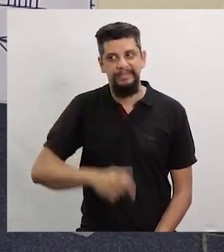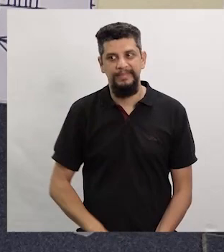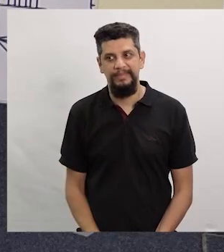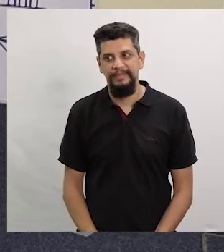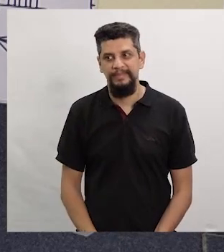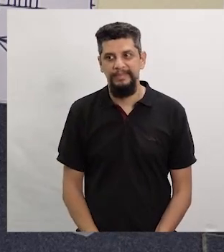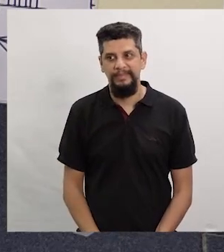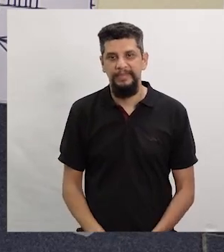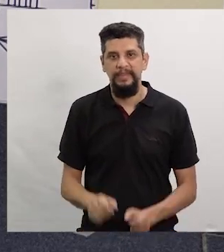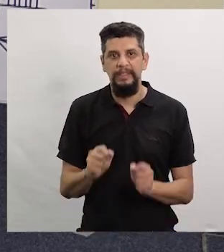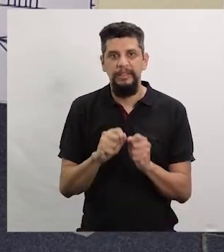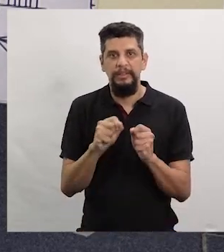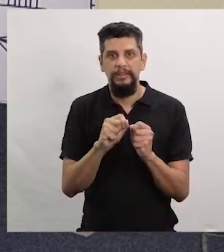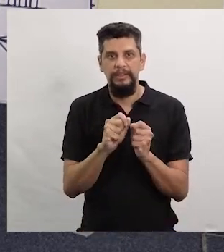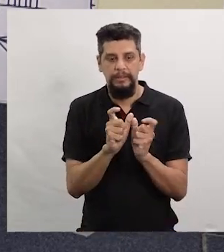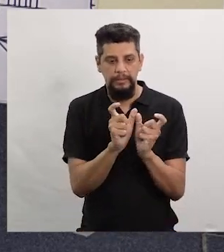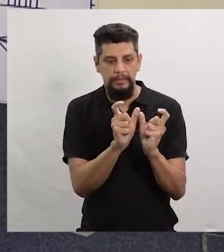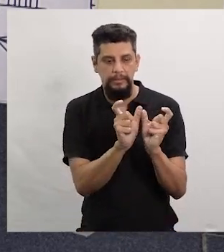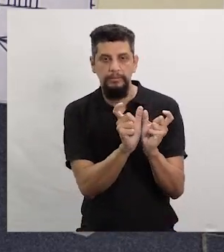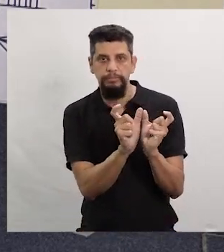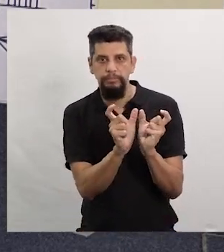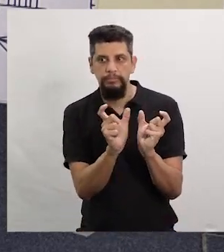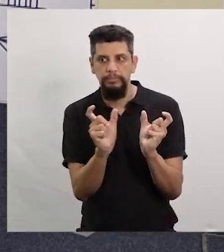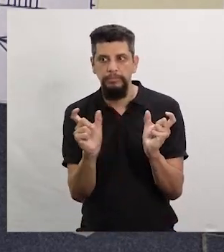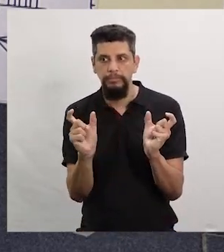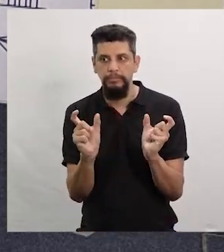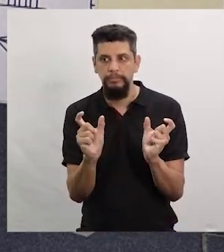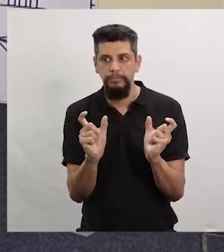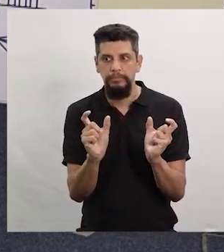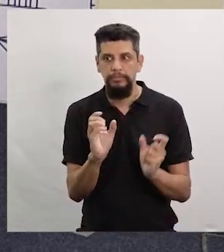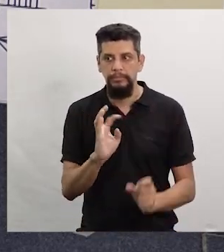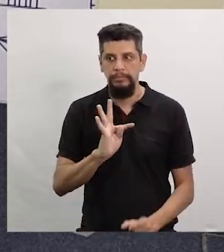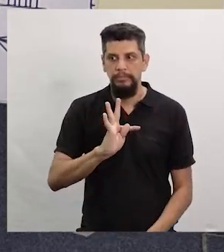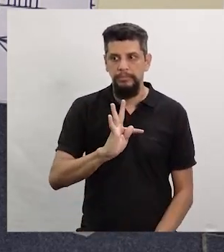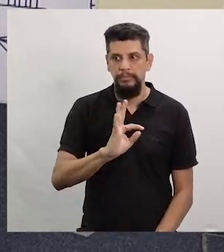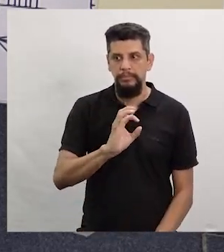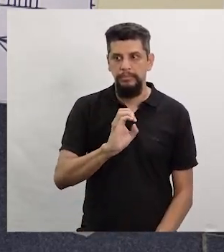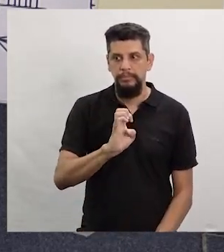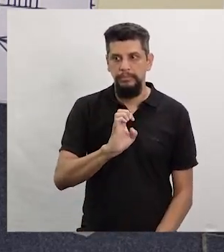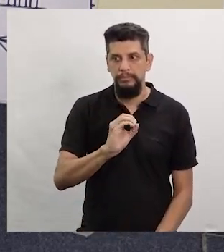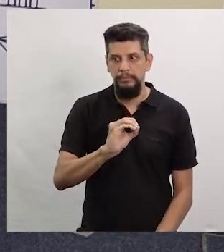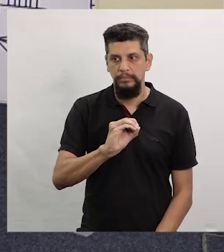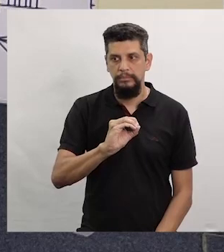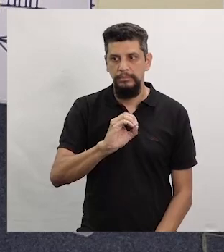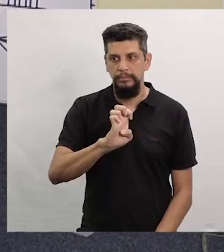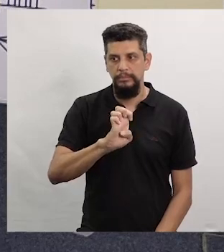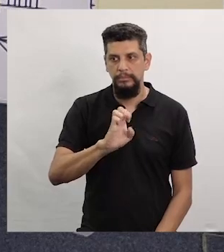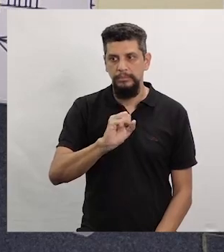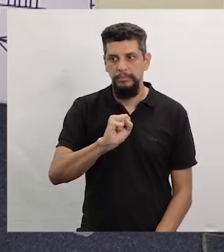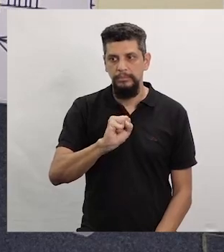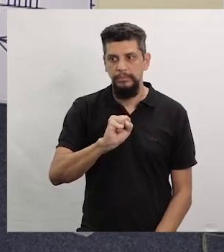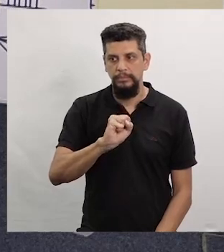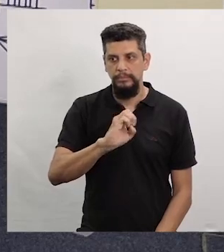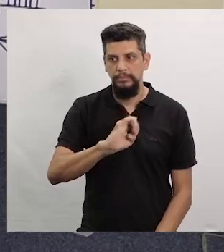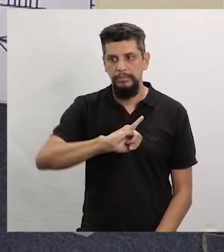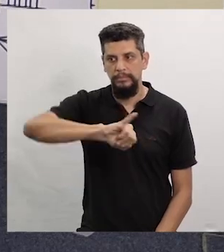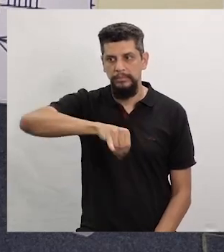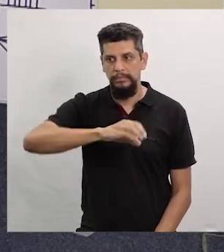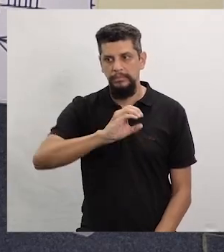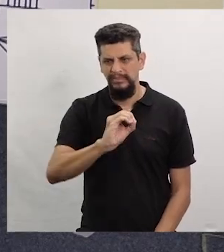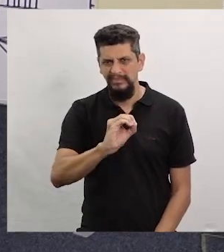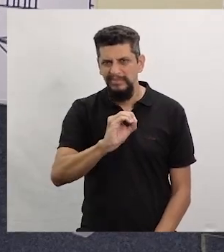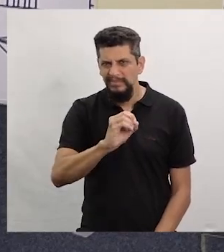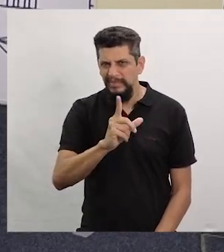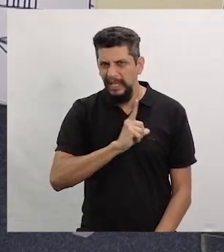l b vamos ver o que que a gente formou tojo toeo